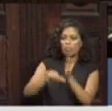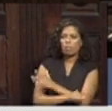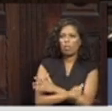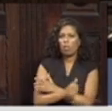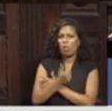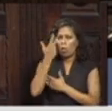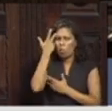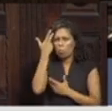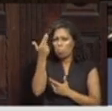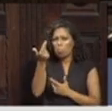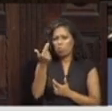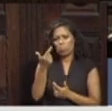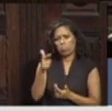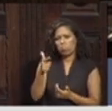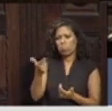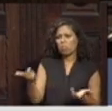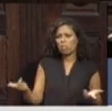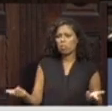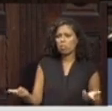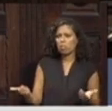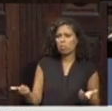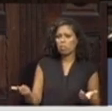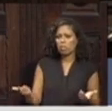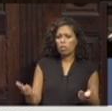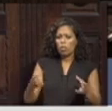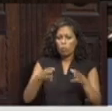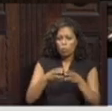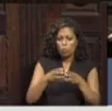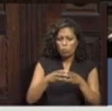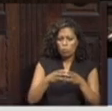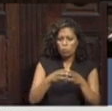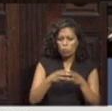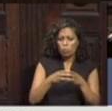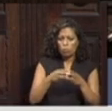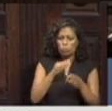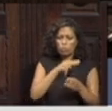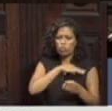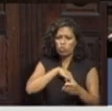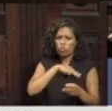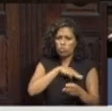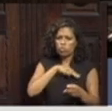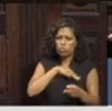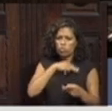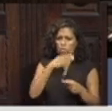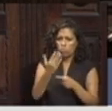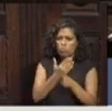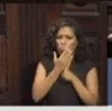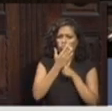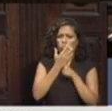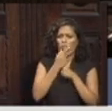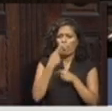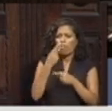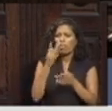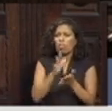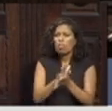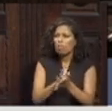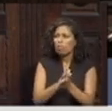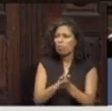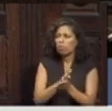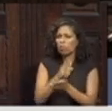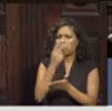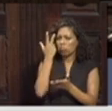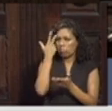está completamente prejudicado, sirenes que deveriam ser mantidas pela Eletronuclear e preservadas de modo